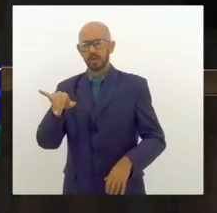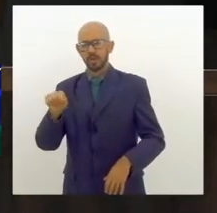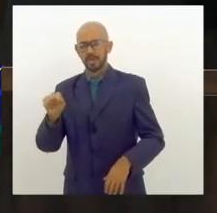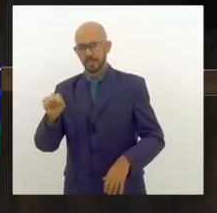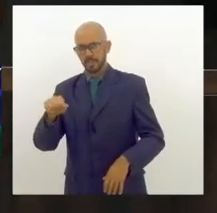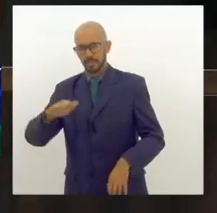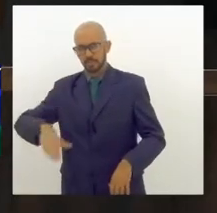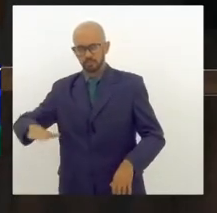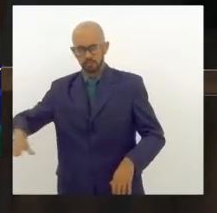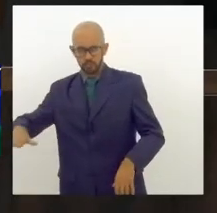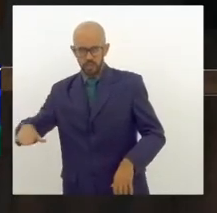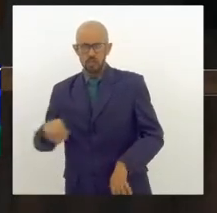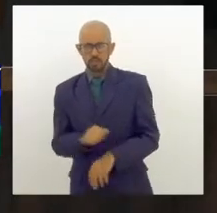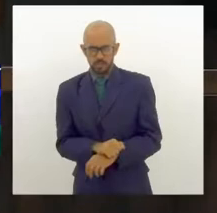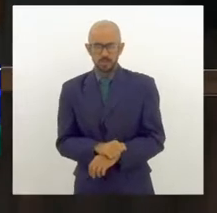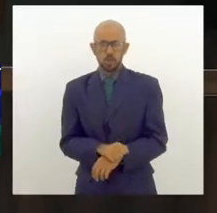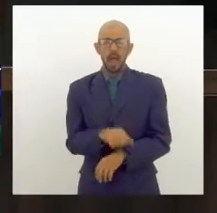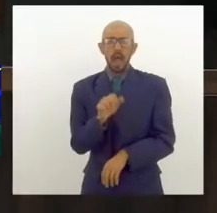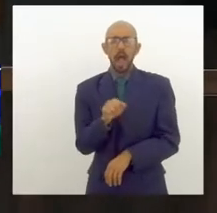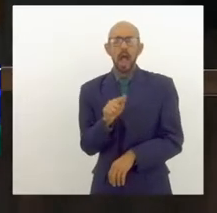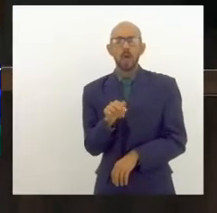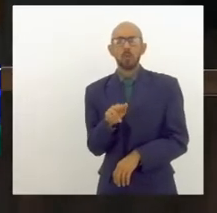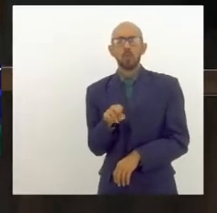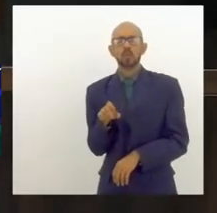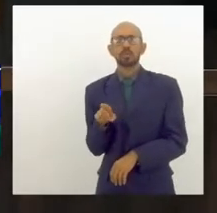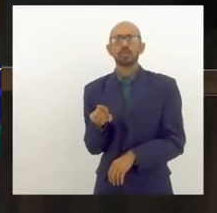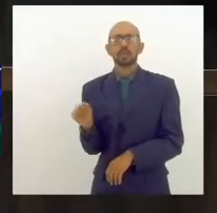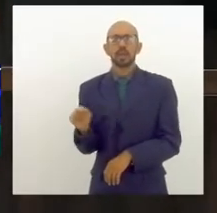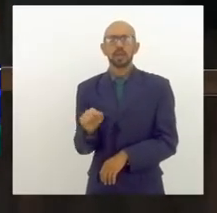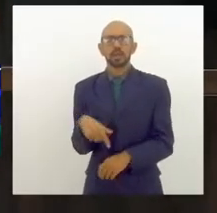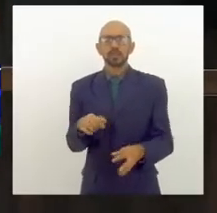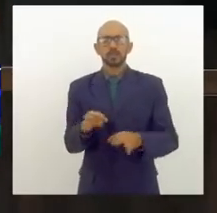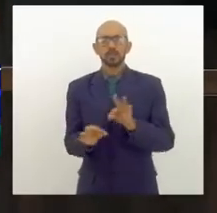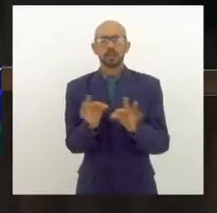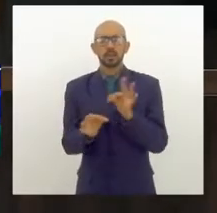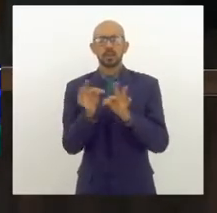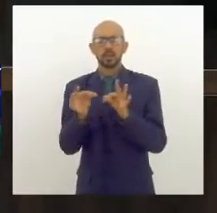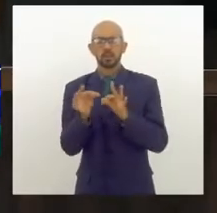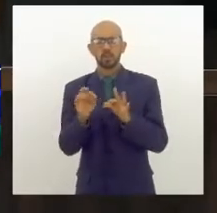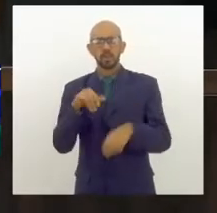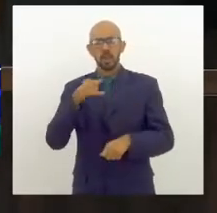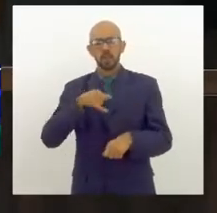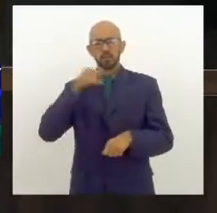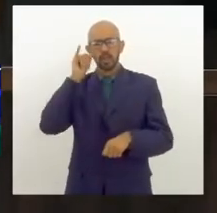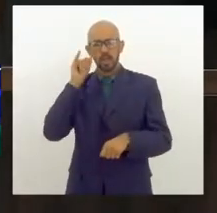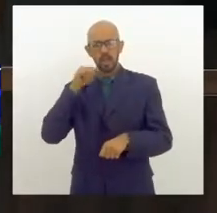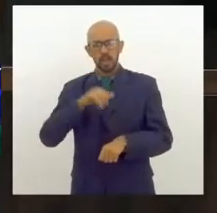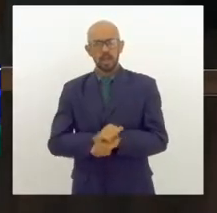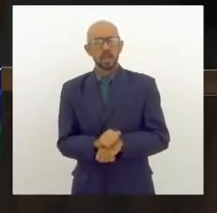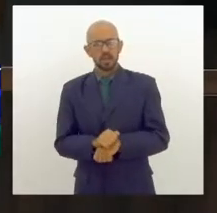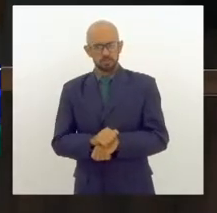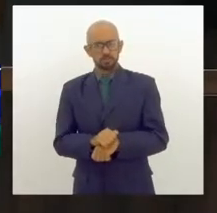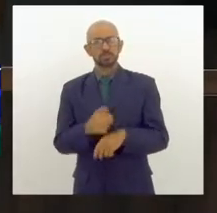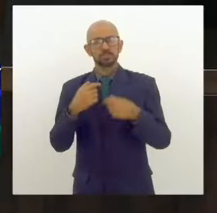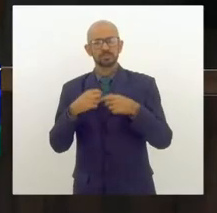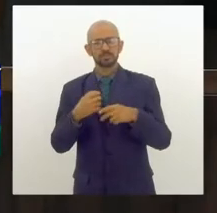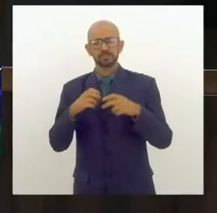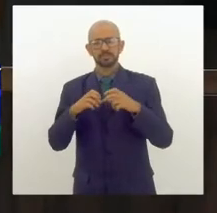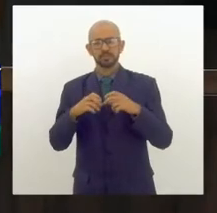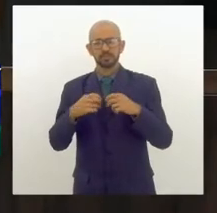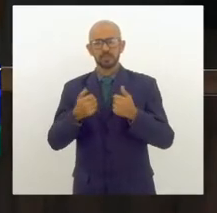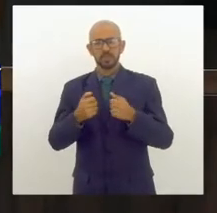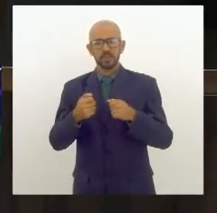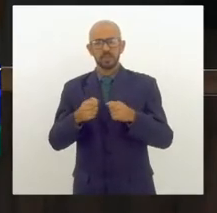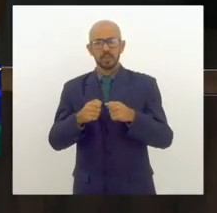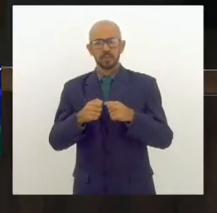pediátrica e da outras providências. Dispõe sobre a criação de programa de tratamento e prevenção à síndrome inflamatória